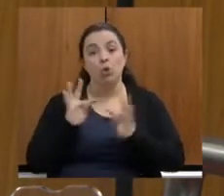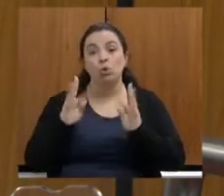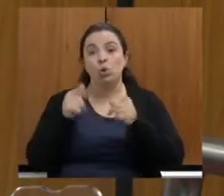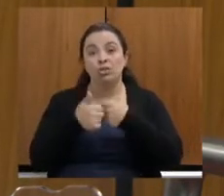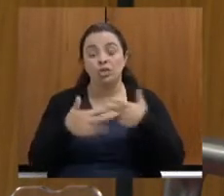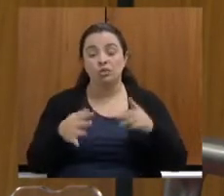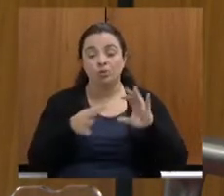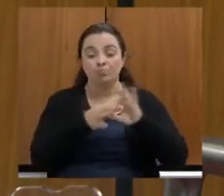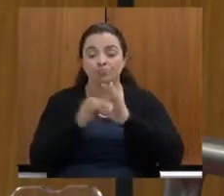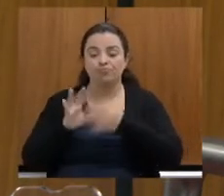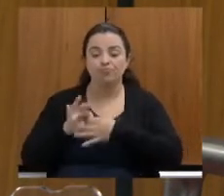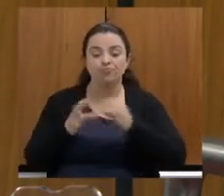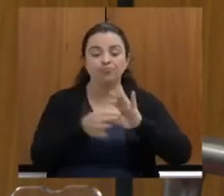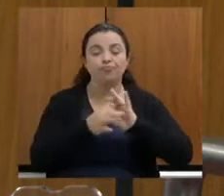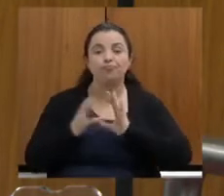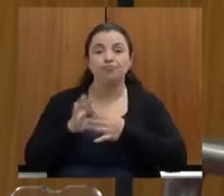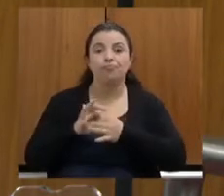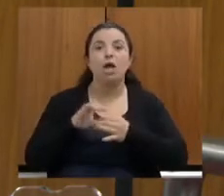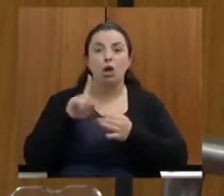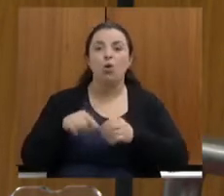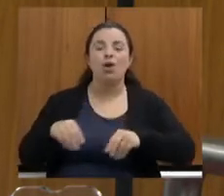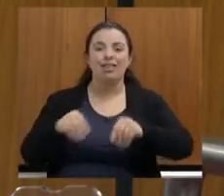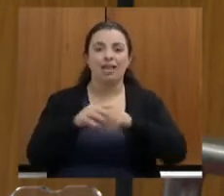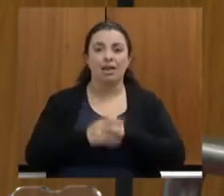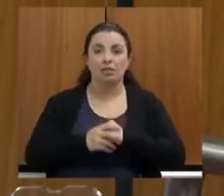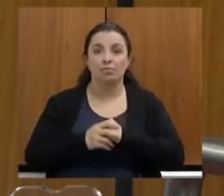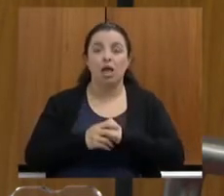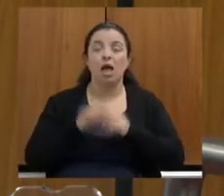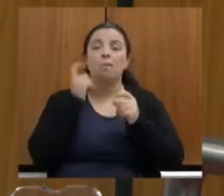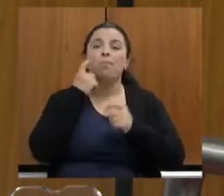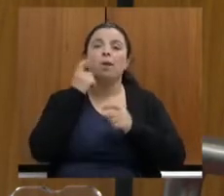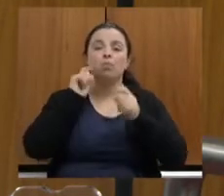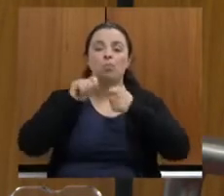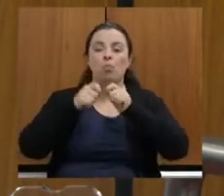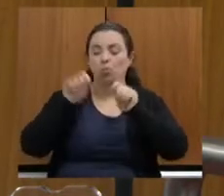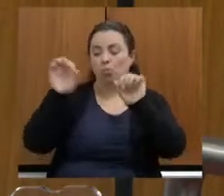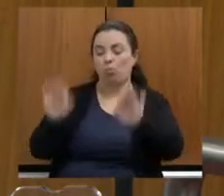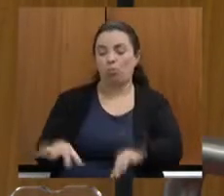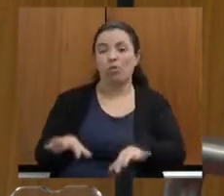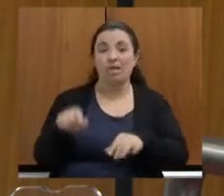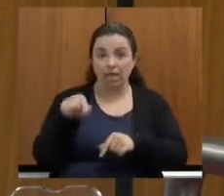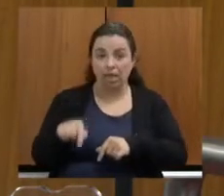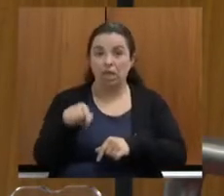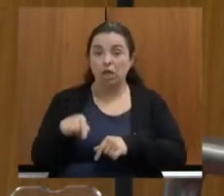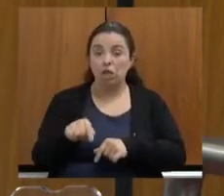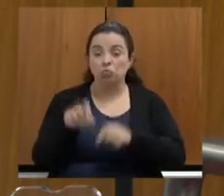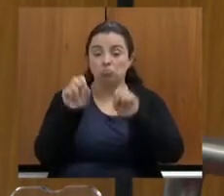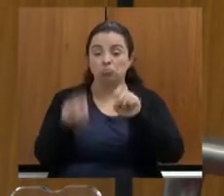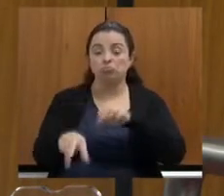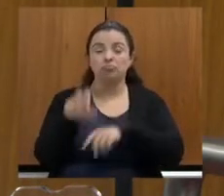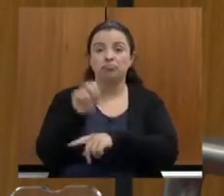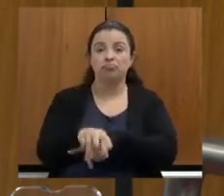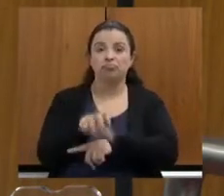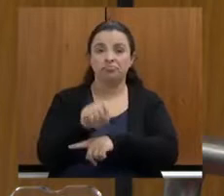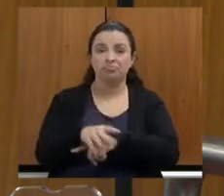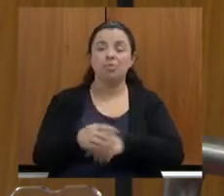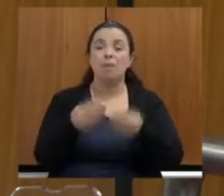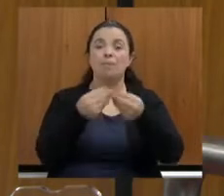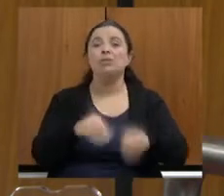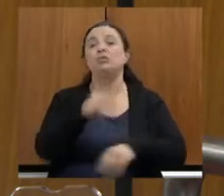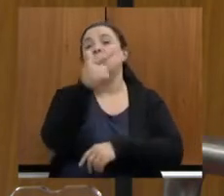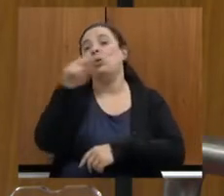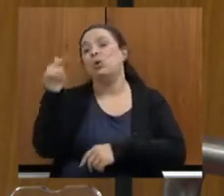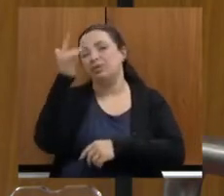que uma uma casca de bala que você joga no chão ela acarreta a vida de outras pessoas ela contamina a